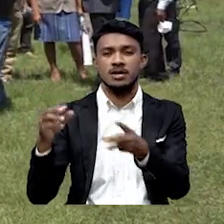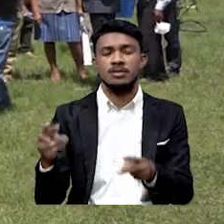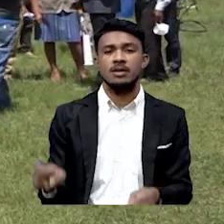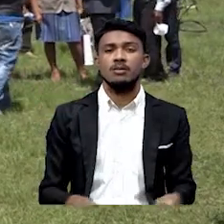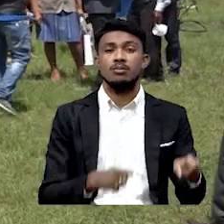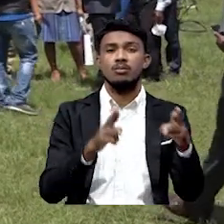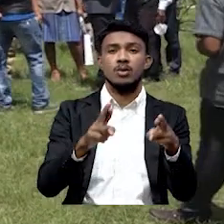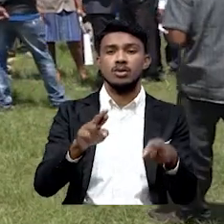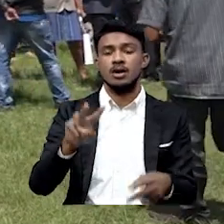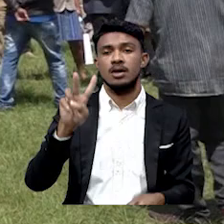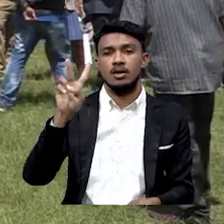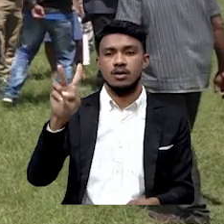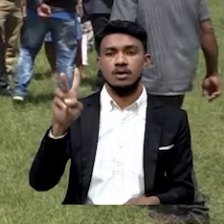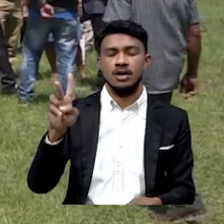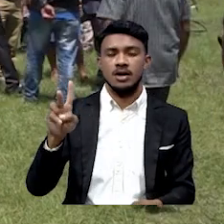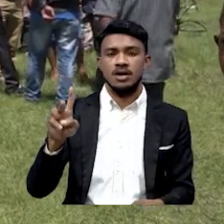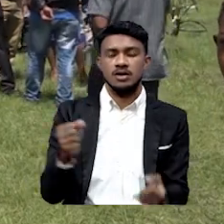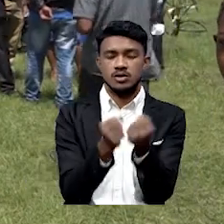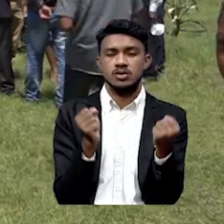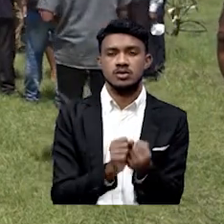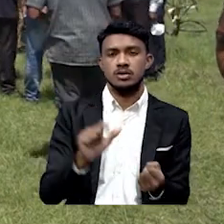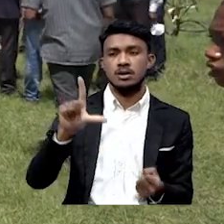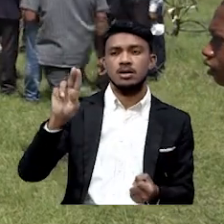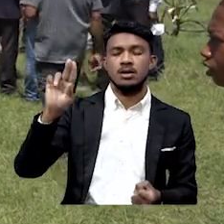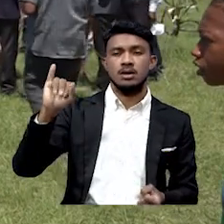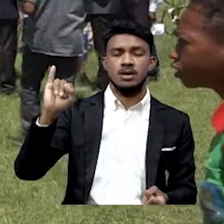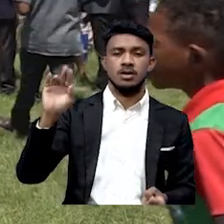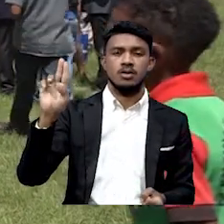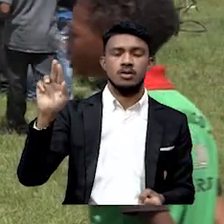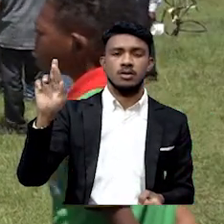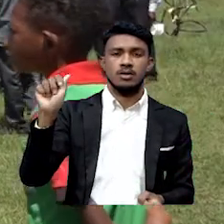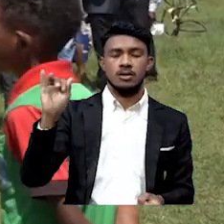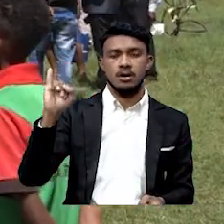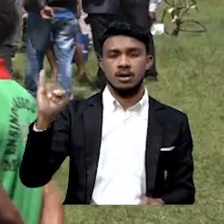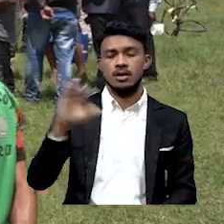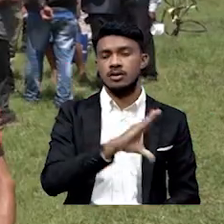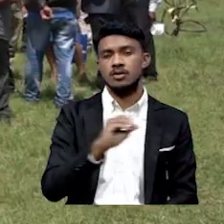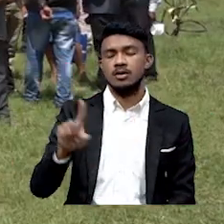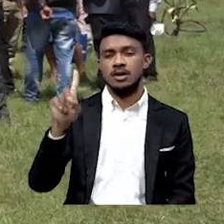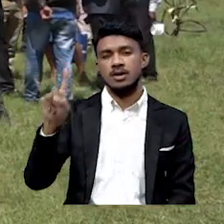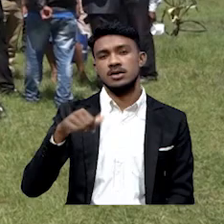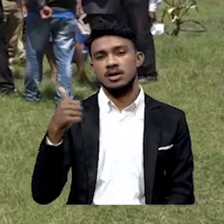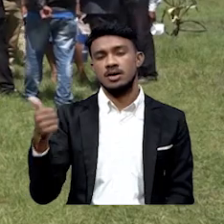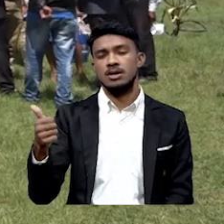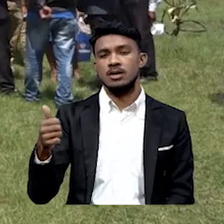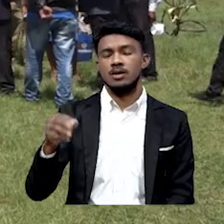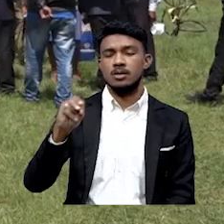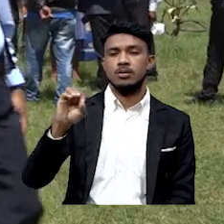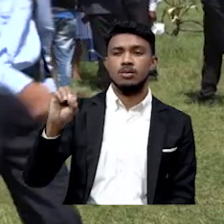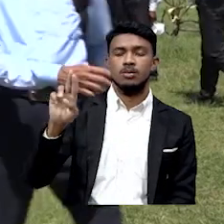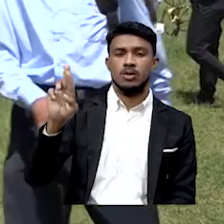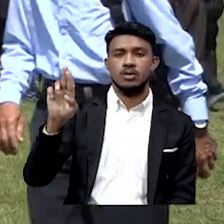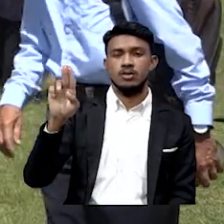rua, parte ida e suculurai, ida maka e ha área aldeia Maurusa Hotartihi,